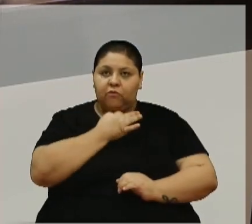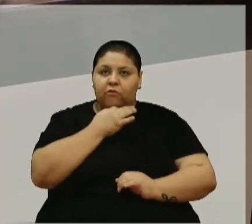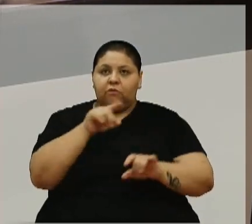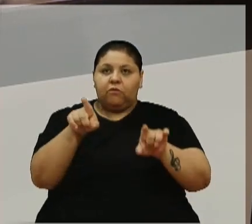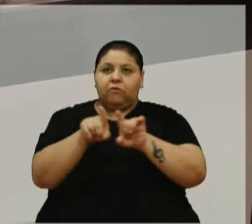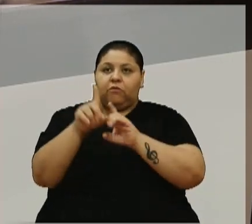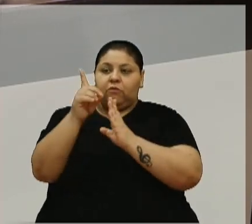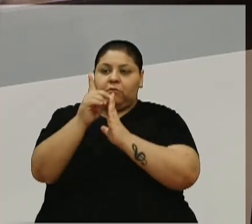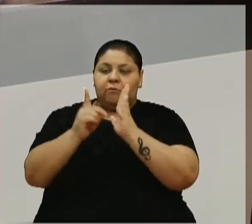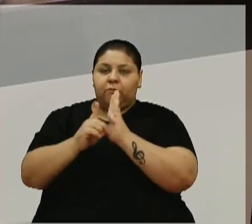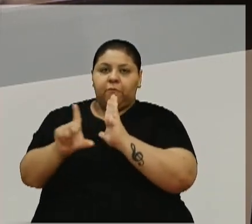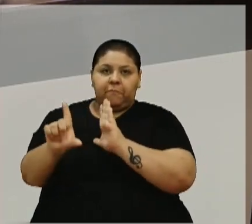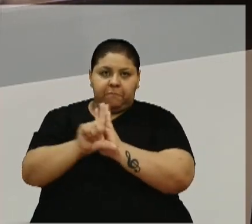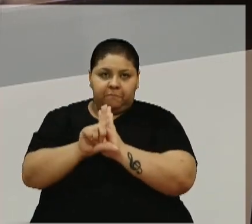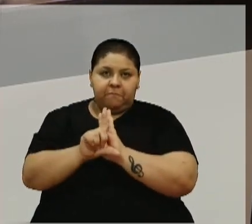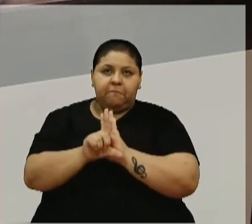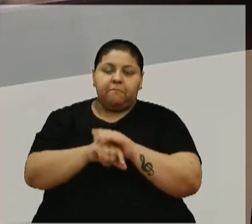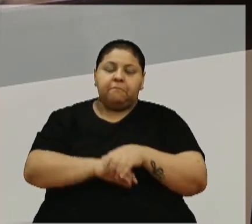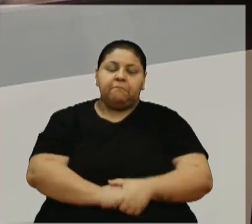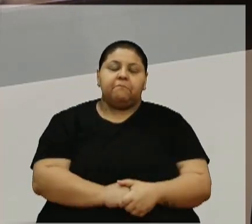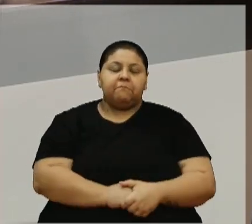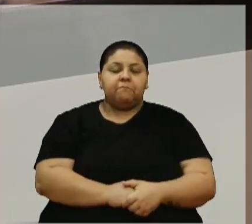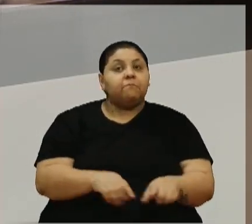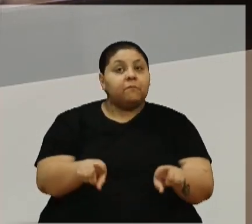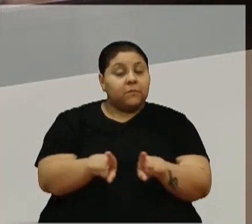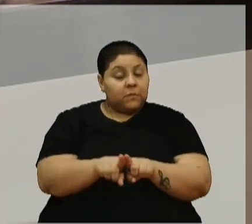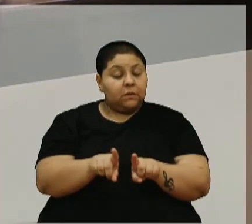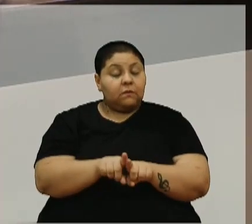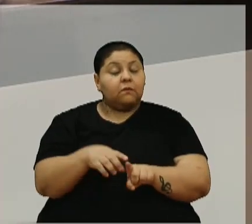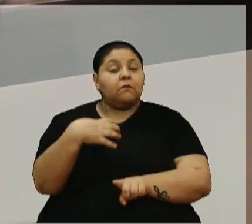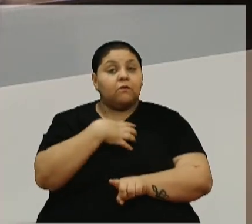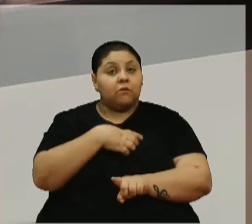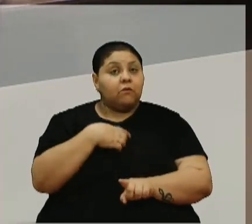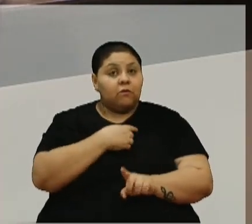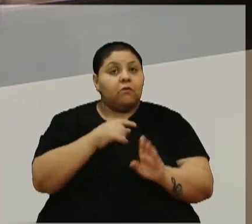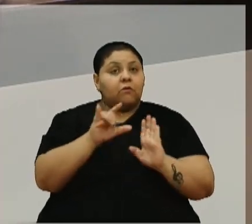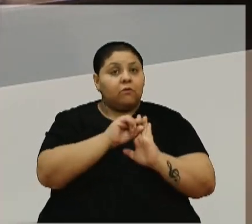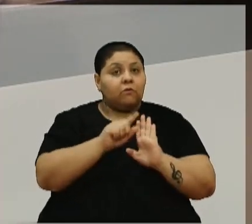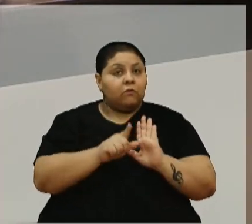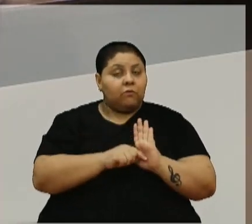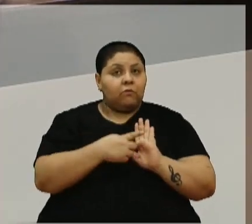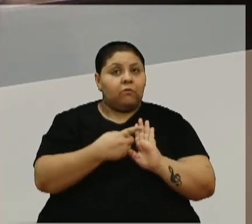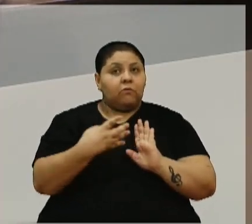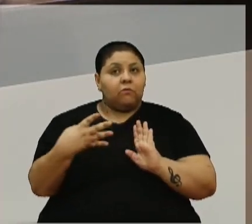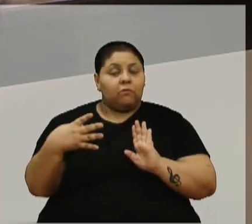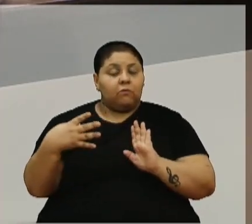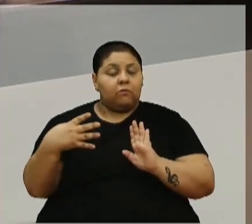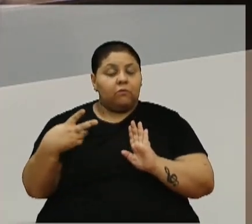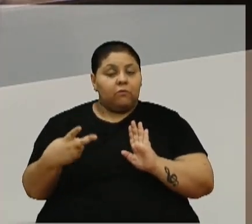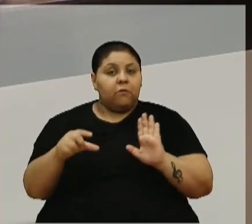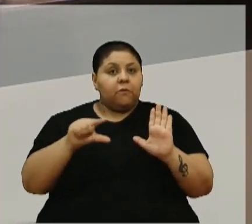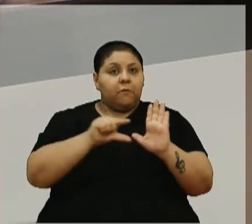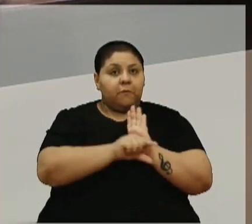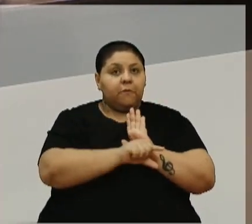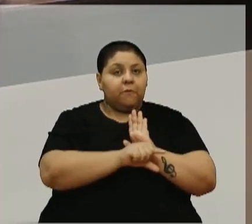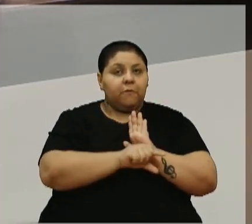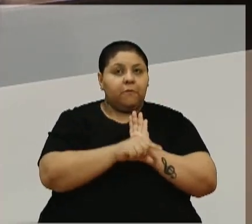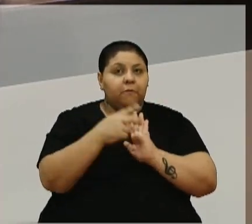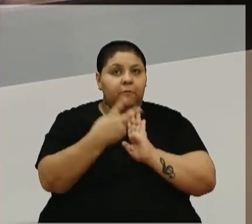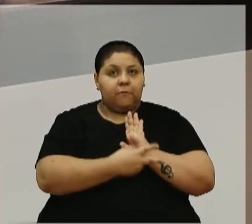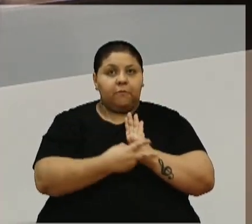de decreto legislativo. Ainda neste sentido, no artigo 142, parágrafo 2º, inciso 4º